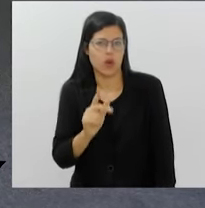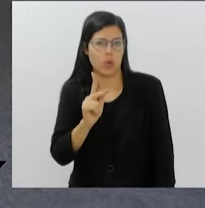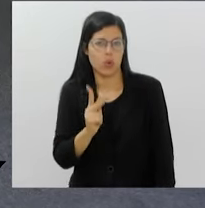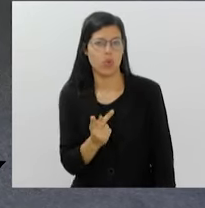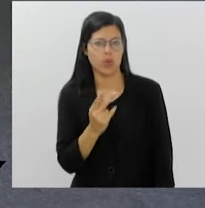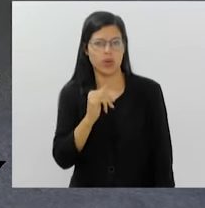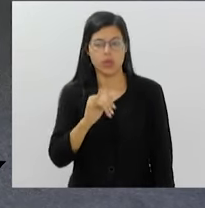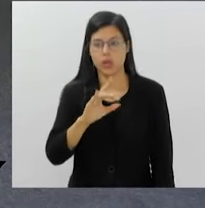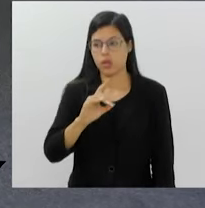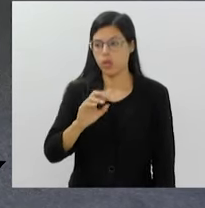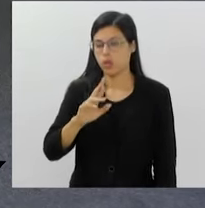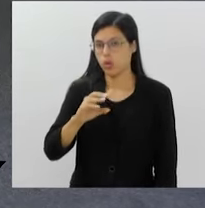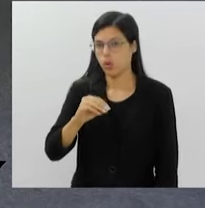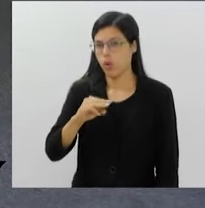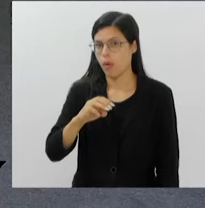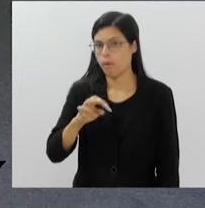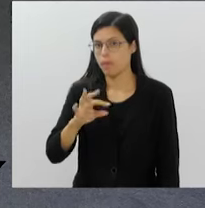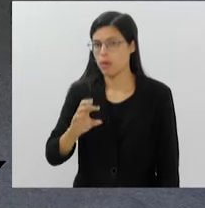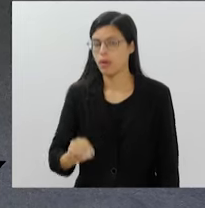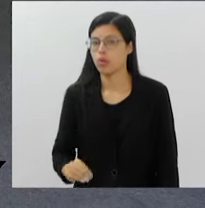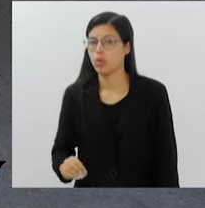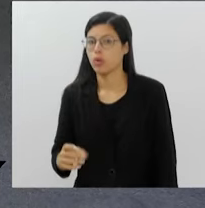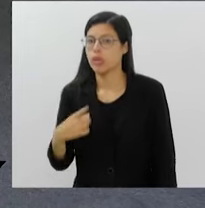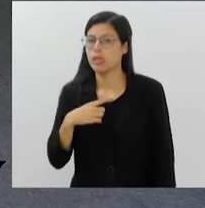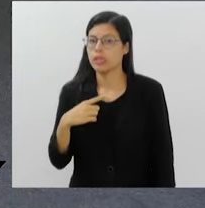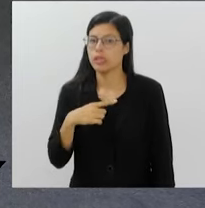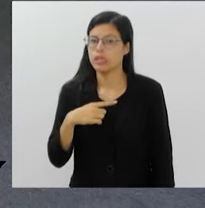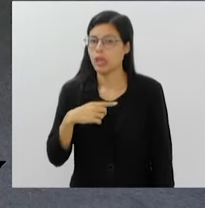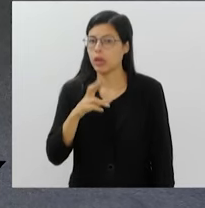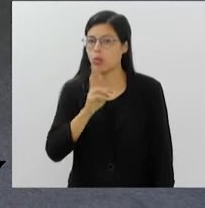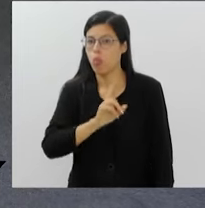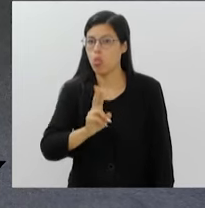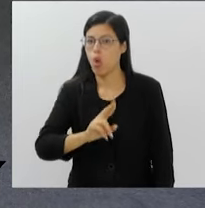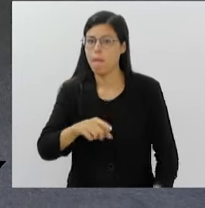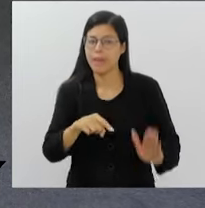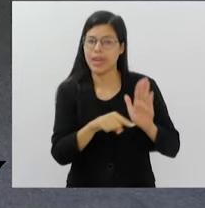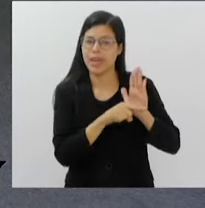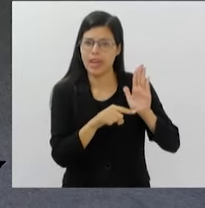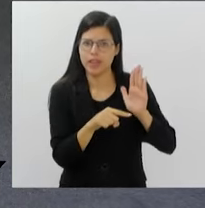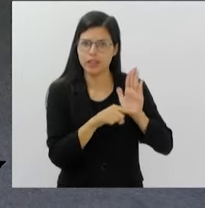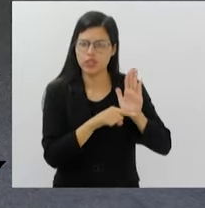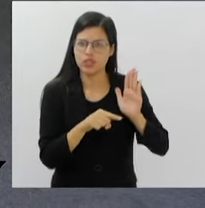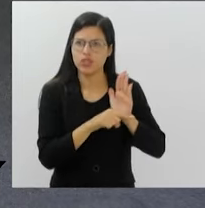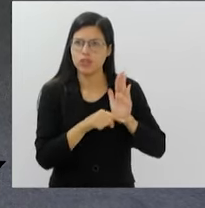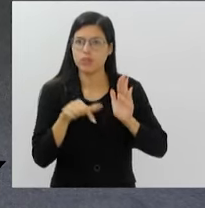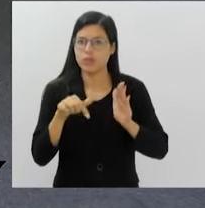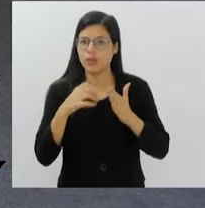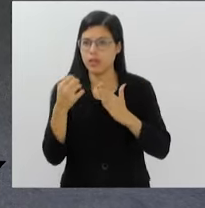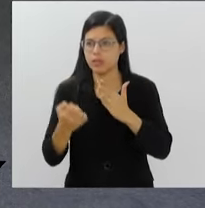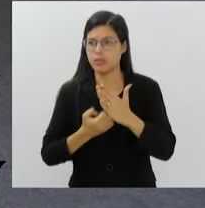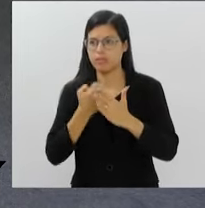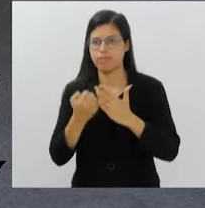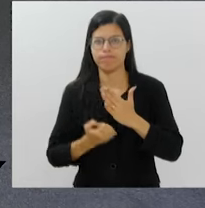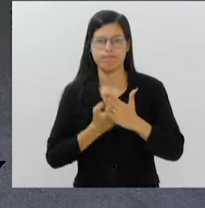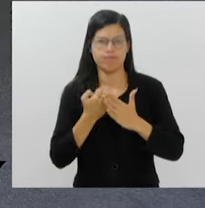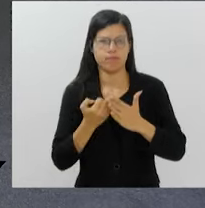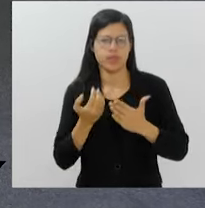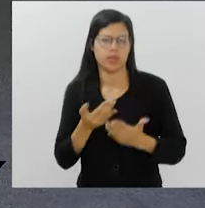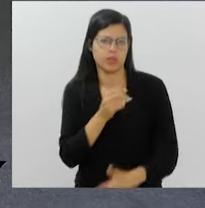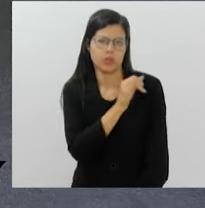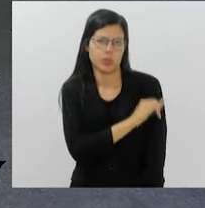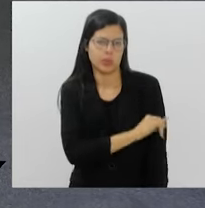água fornecida e está com o nome negativado pela essa empresa que presta o desserviço no Rio de Janeiro. E